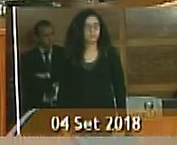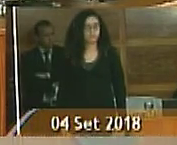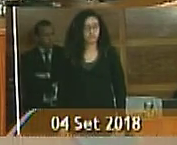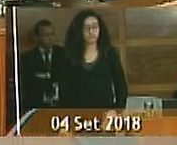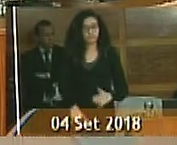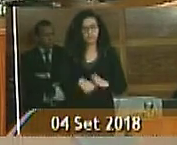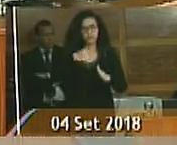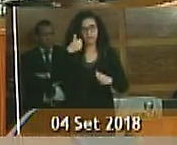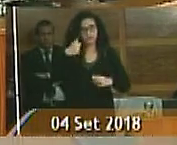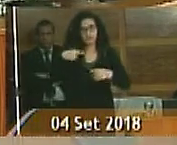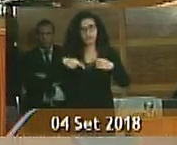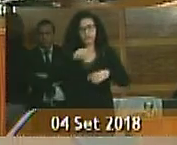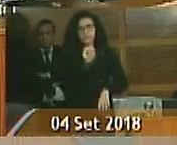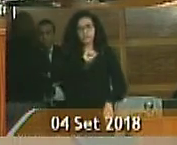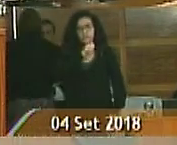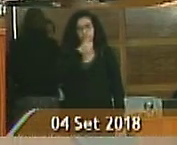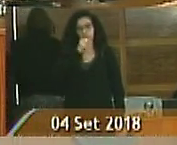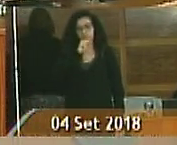Em primeira discussão, parecer